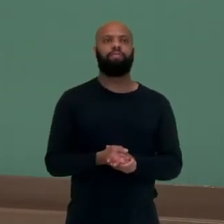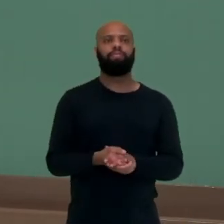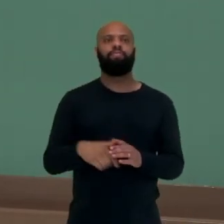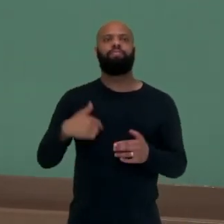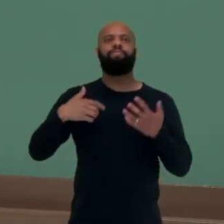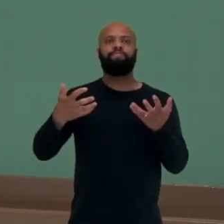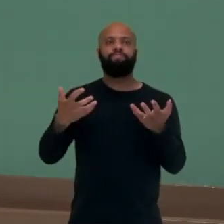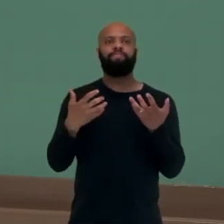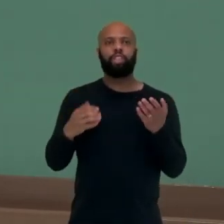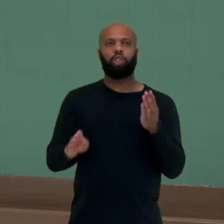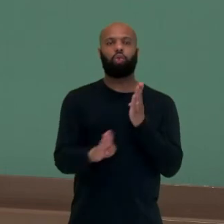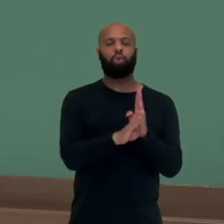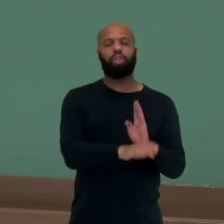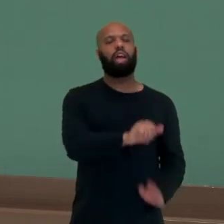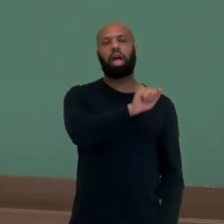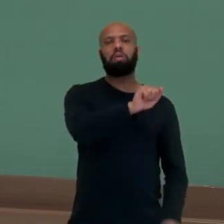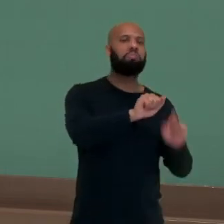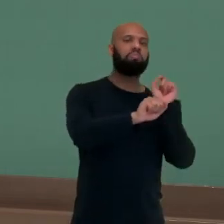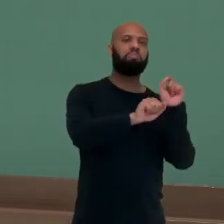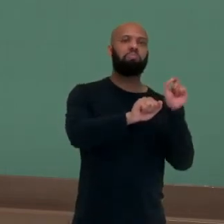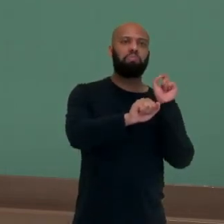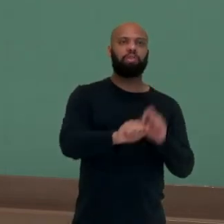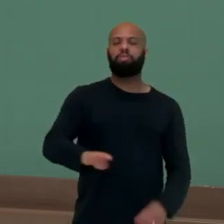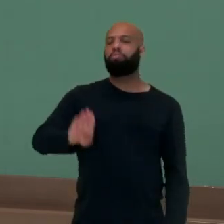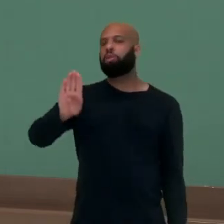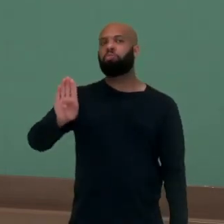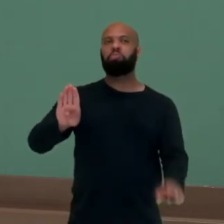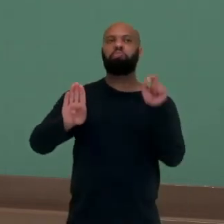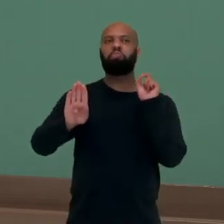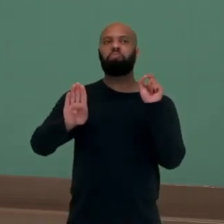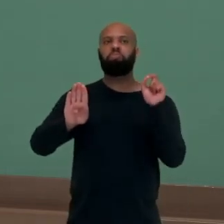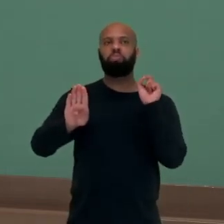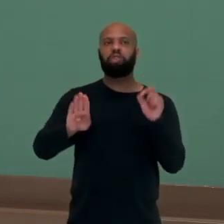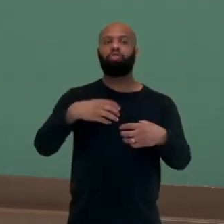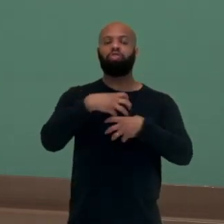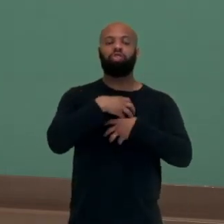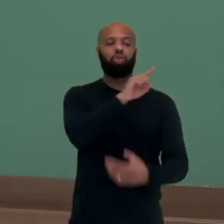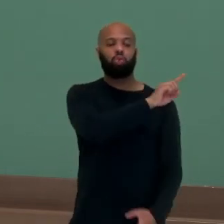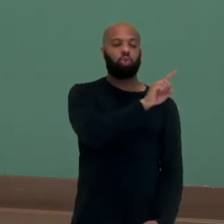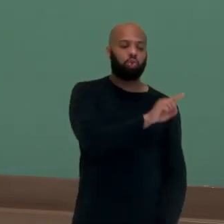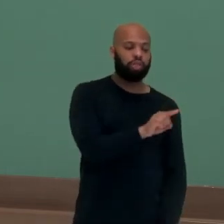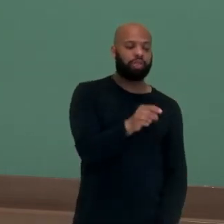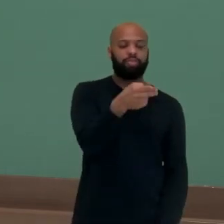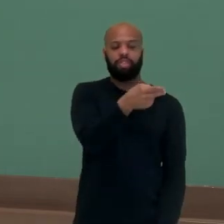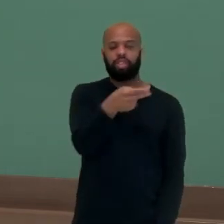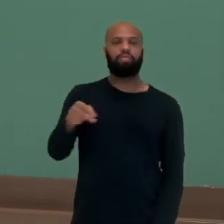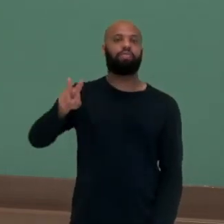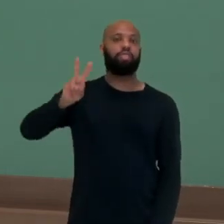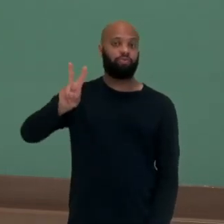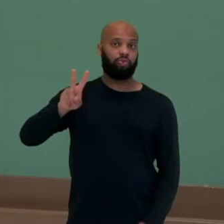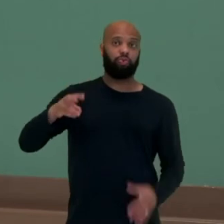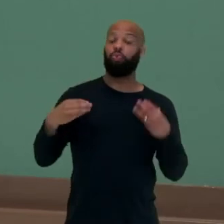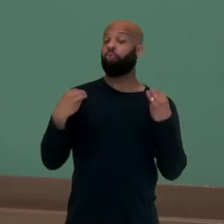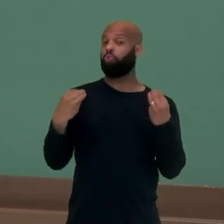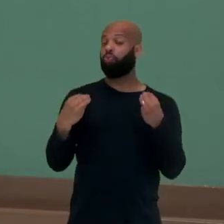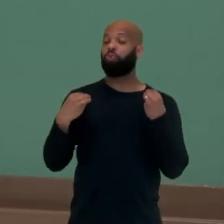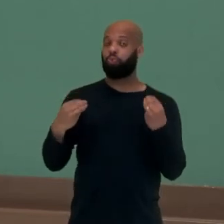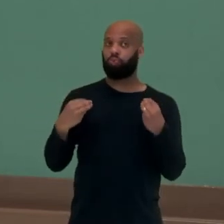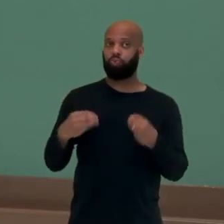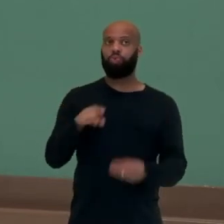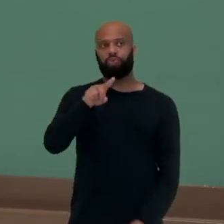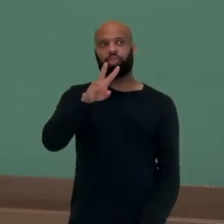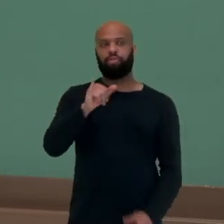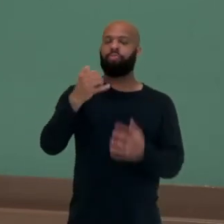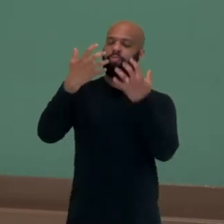Eu quero achar o valor de A e de B de modo que eu vou ter uma igualdade entre esse